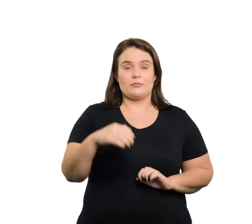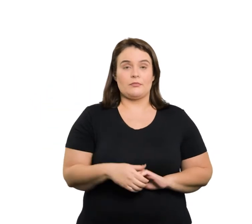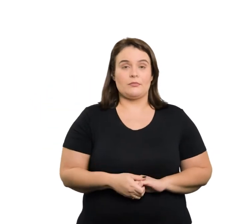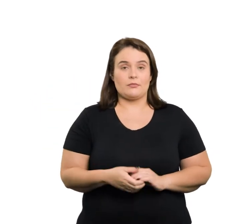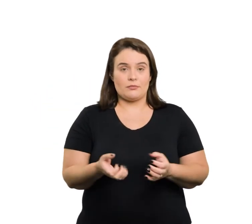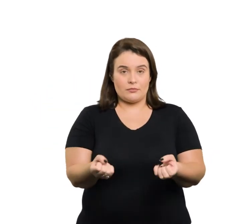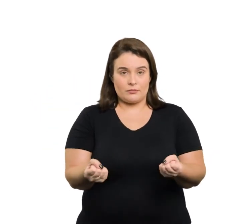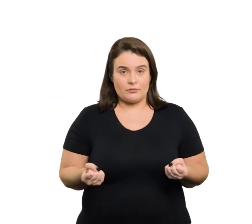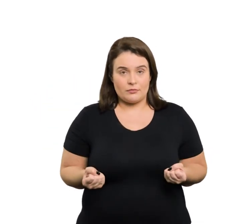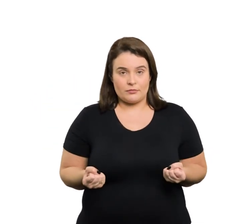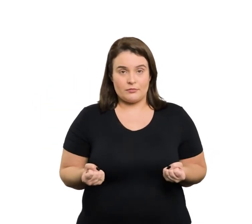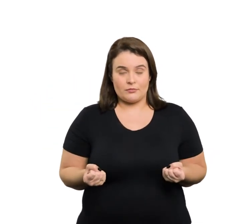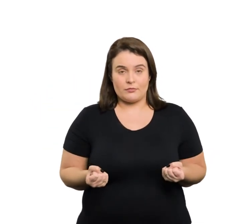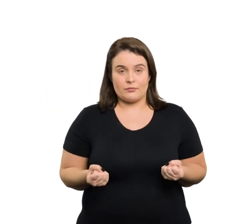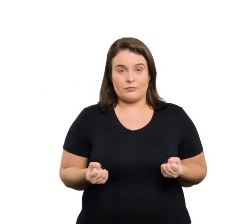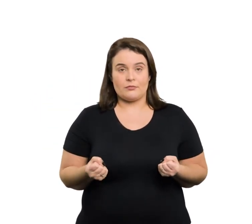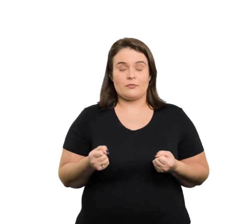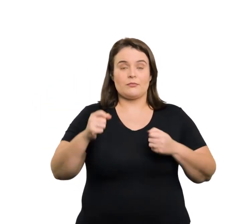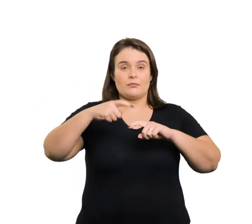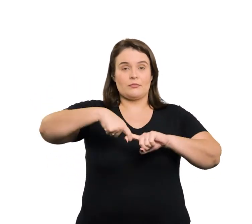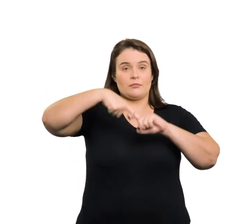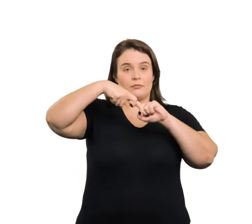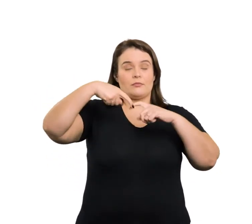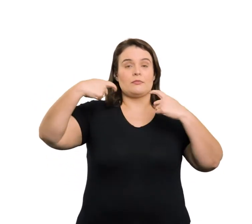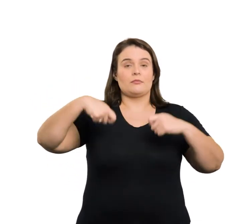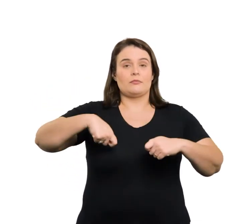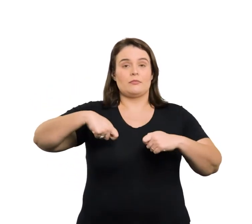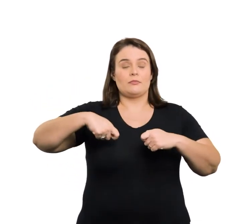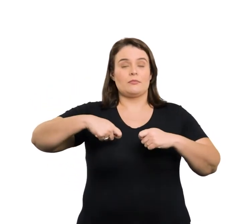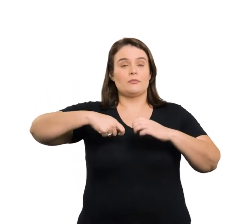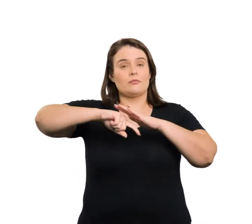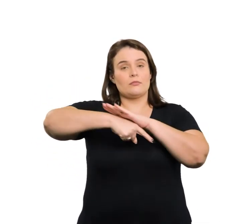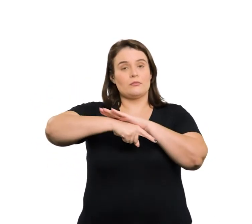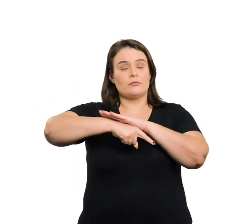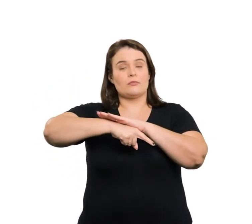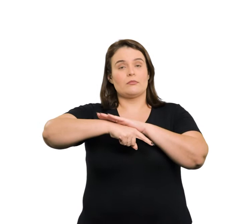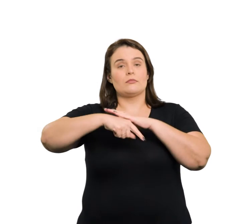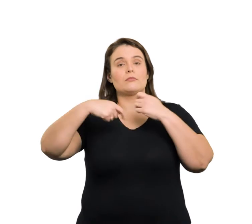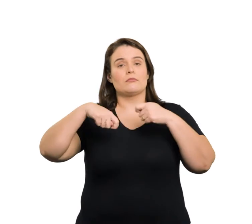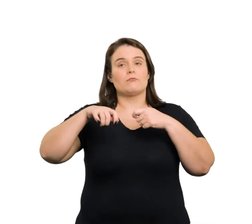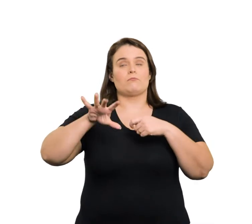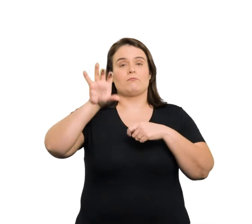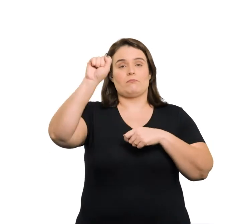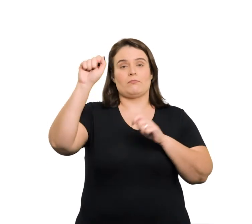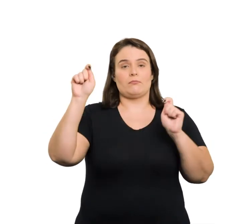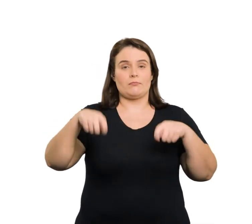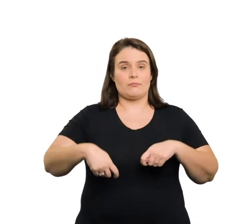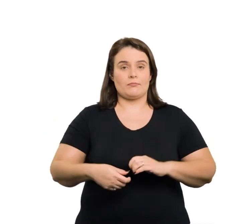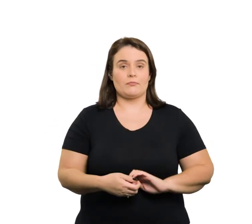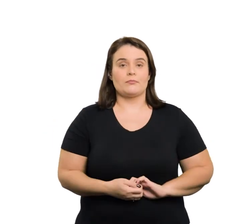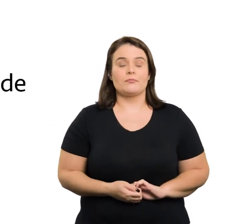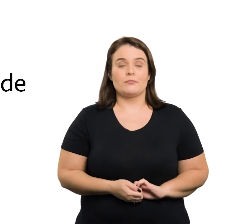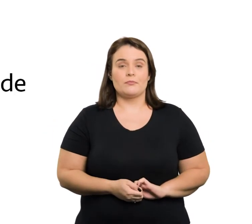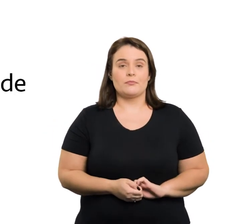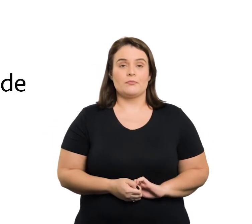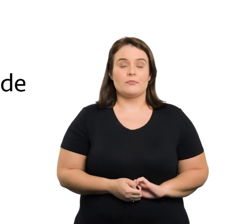prateleiras, gavetas e cabides devem ter altura e profundidade dentro do alcance